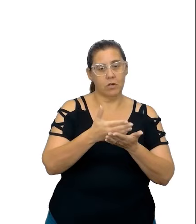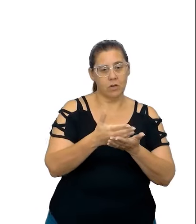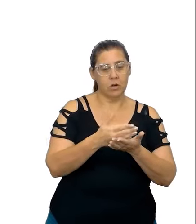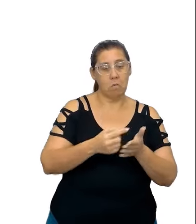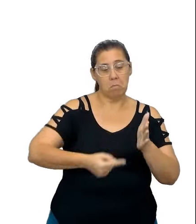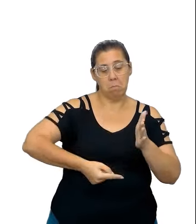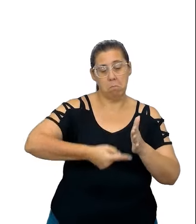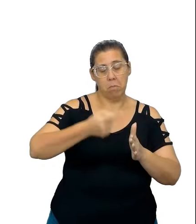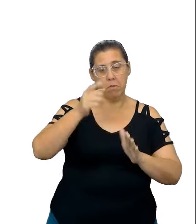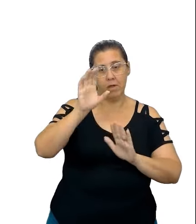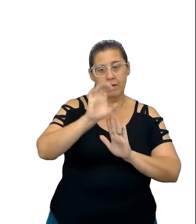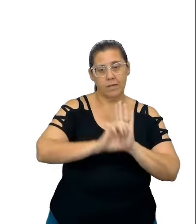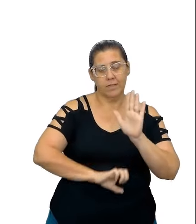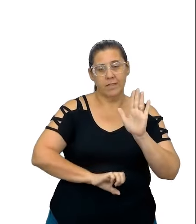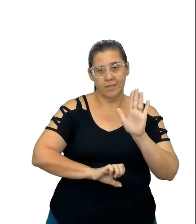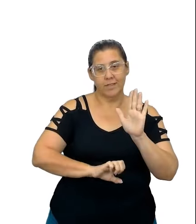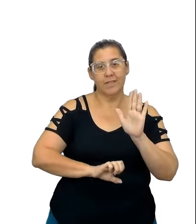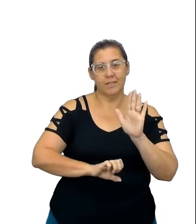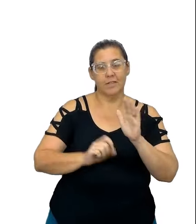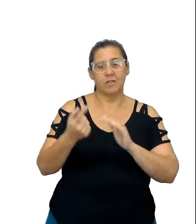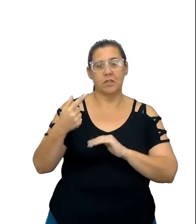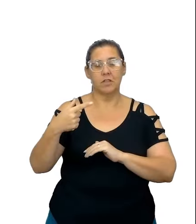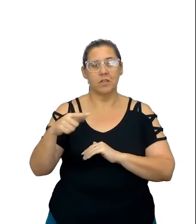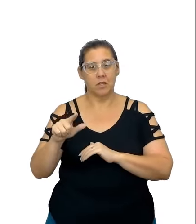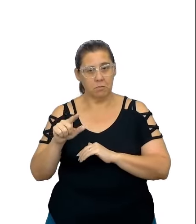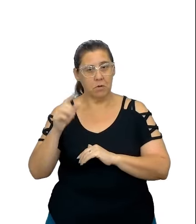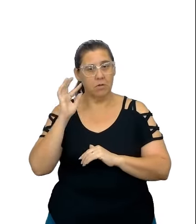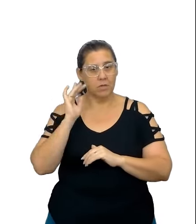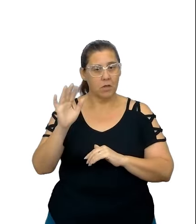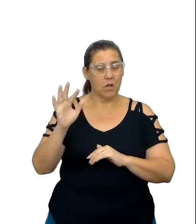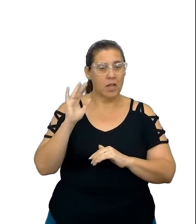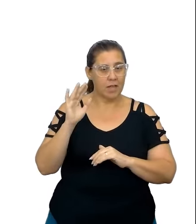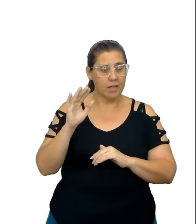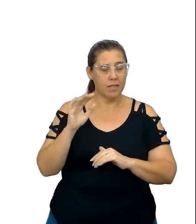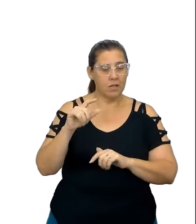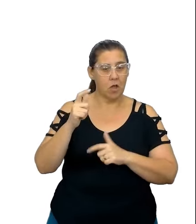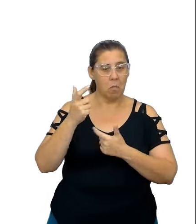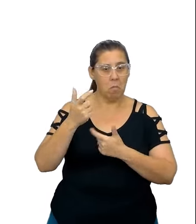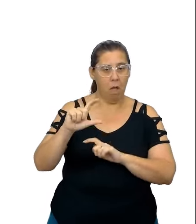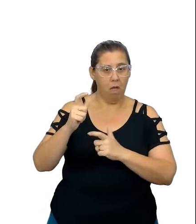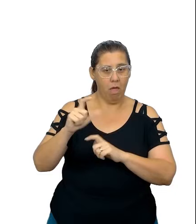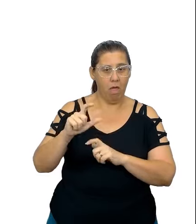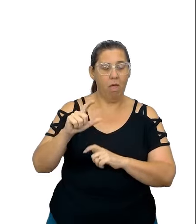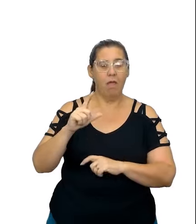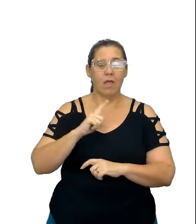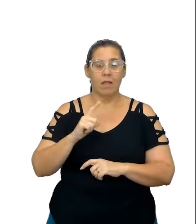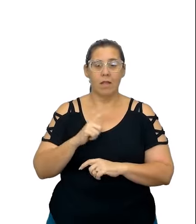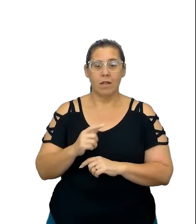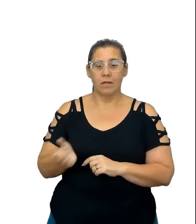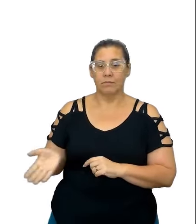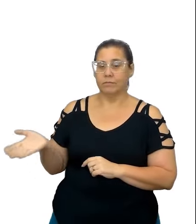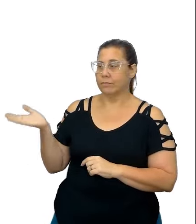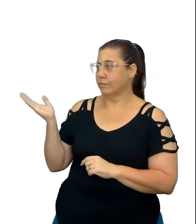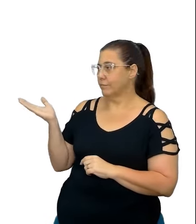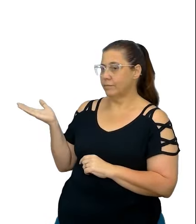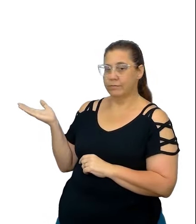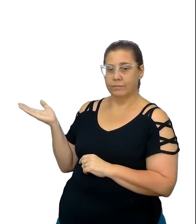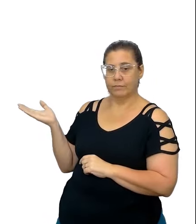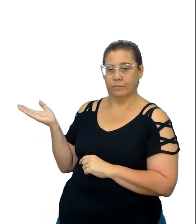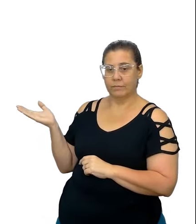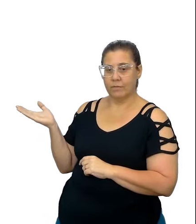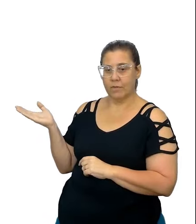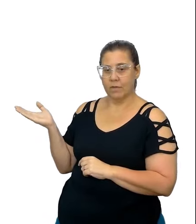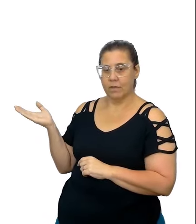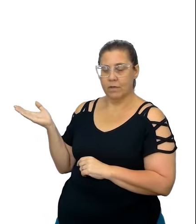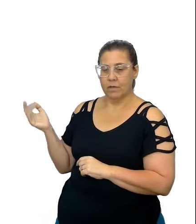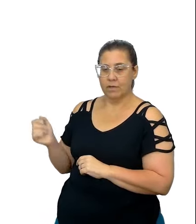primeiro exercício, depois de uma teorização sobre o meme. O primeiro exercício tem essa figurinha aí, em que